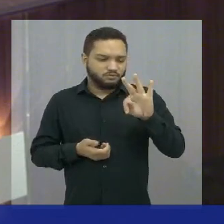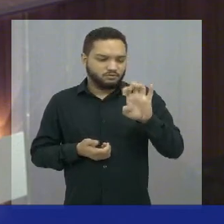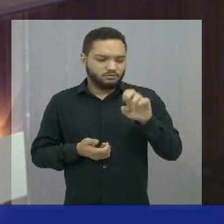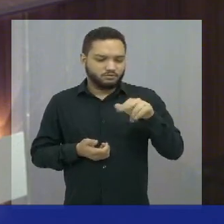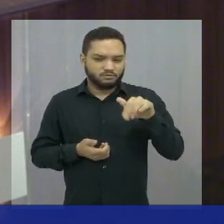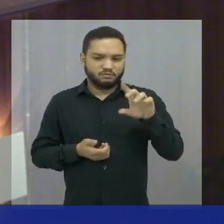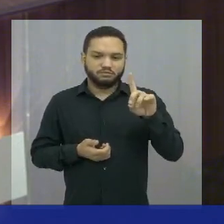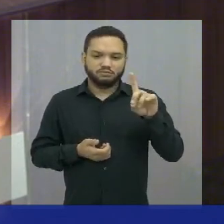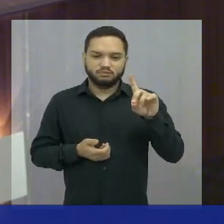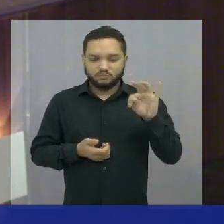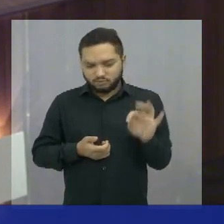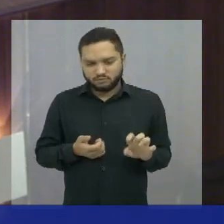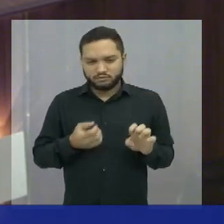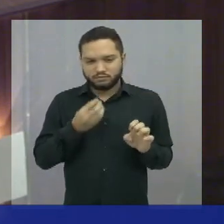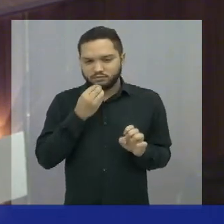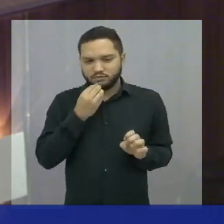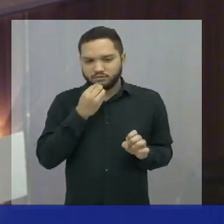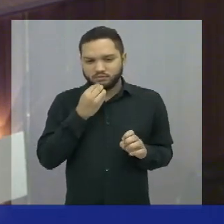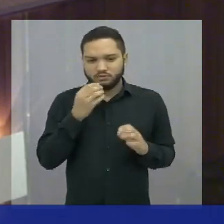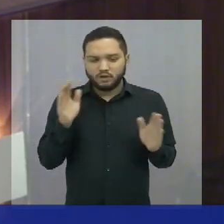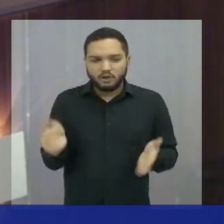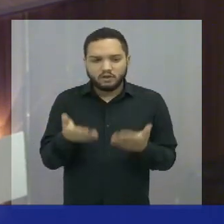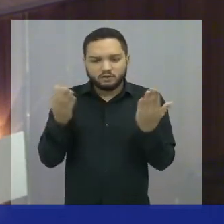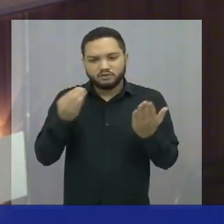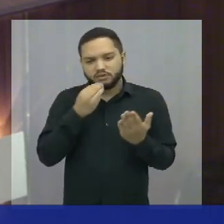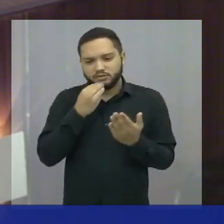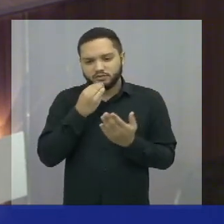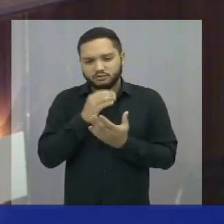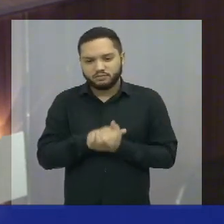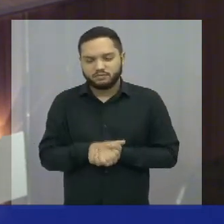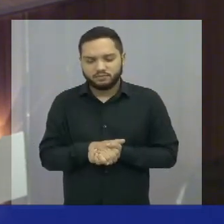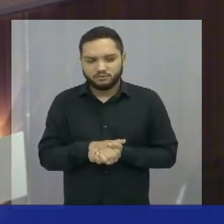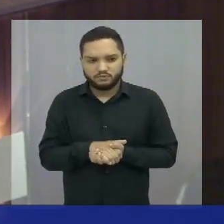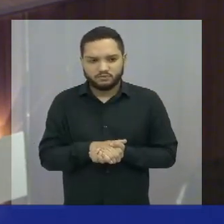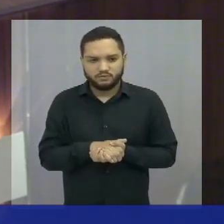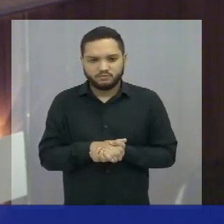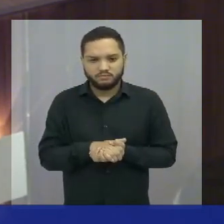mais estimulante. Muito mais estimulante.